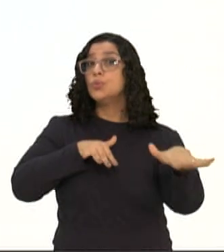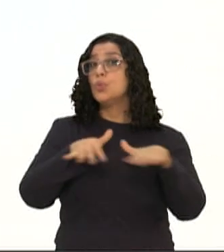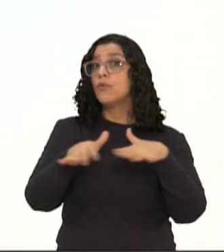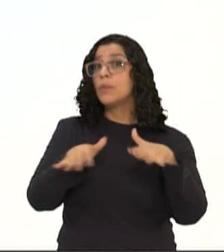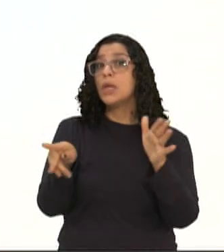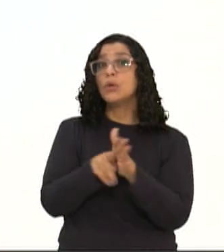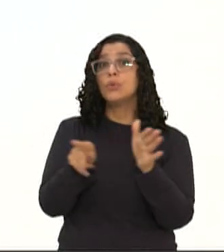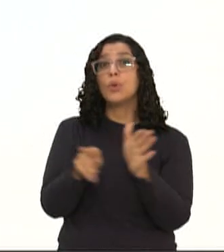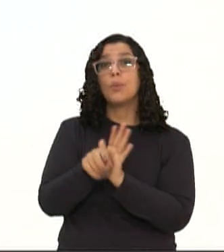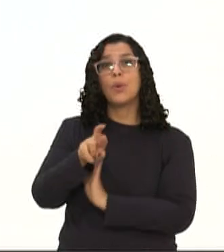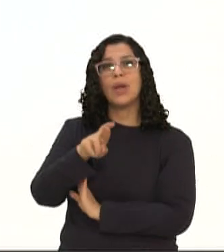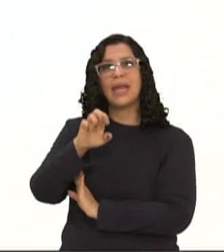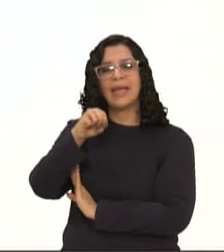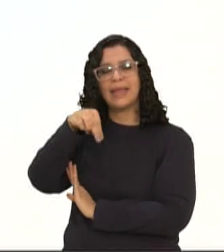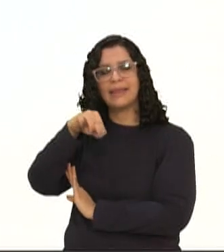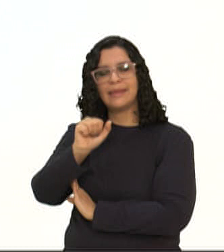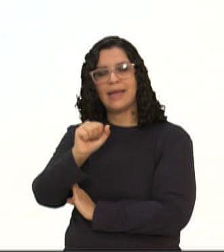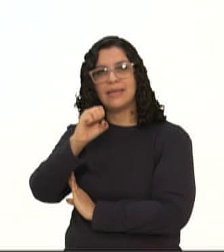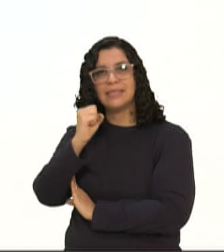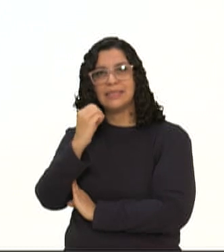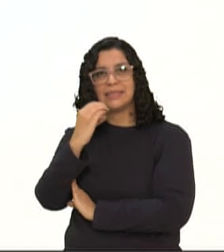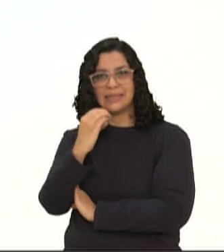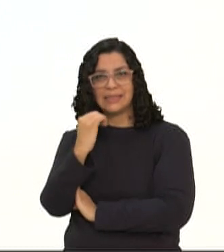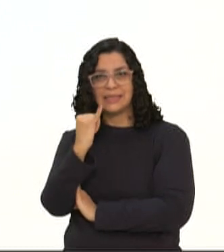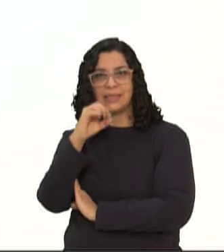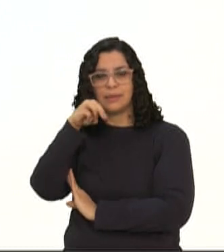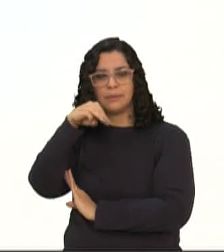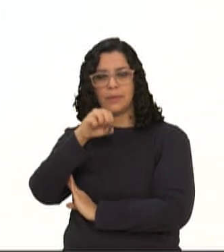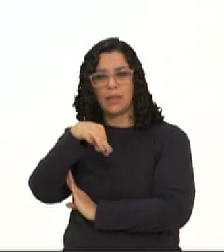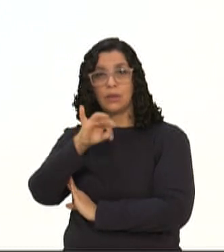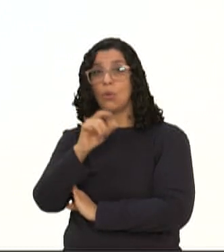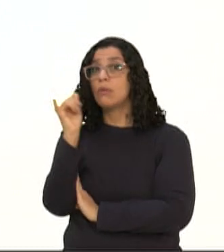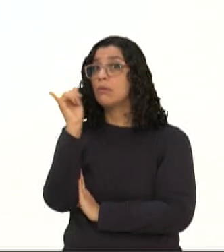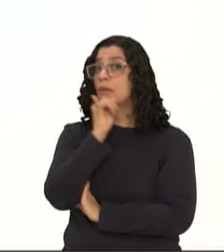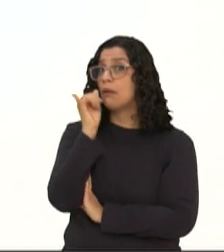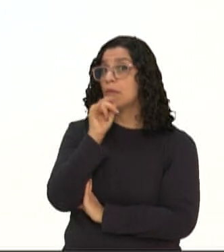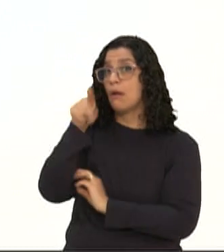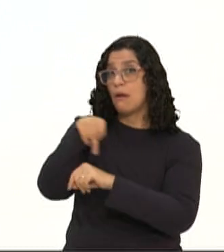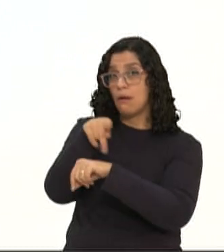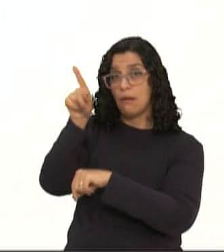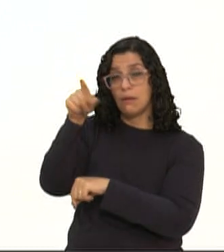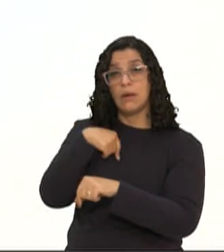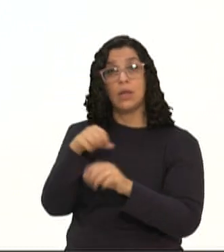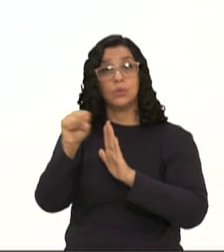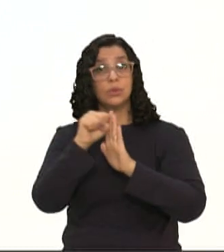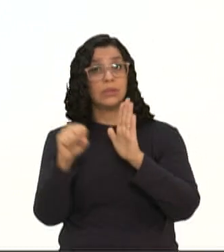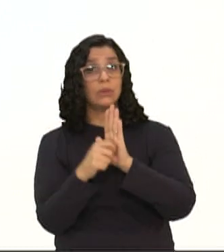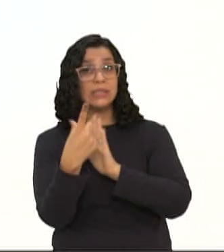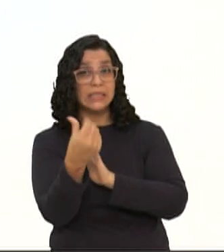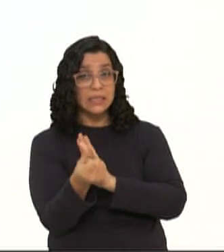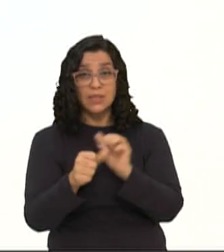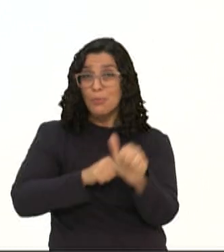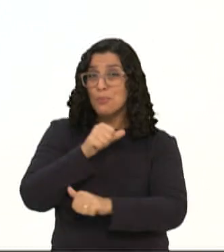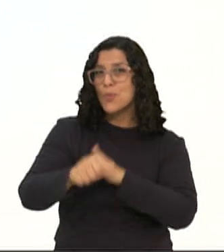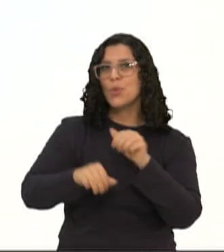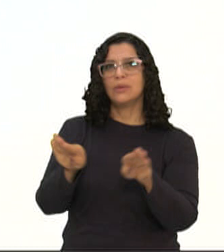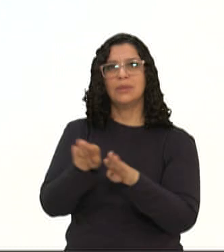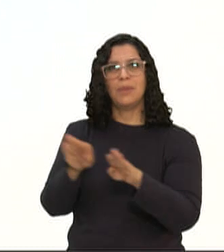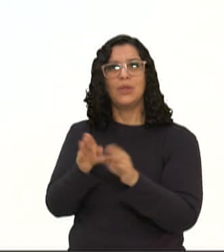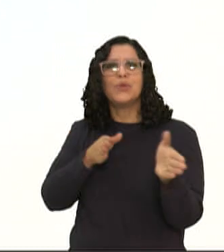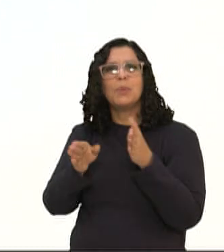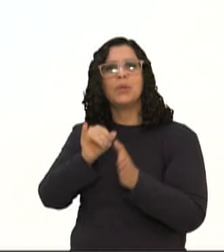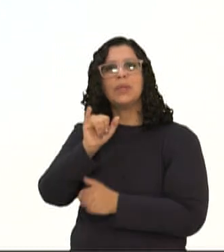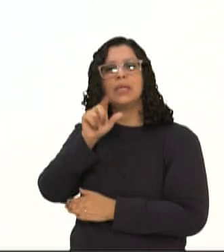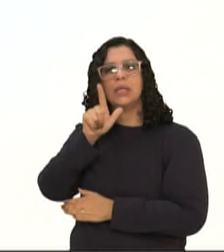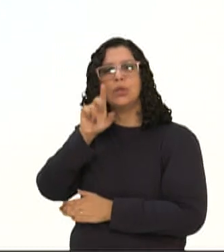de Renascimento na Itália. E ele vai evoluir a partir do século XVI com o Iluminismo. Mas lembre-se que eu falei,